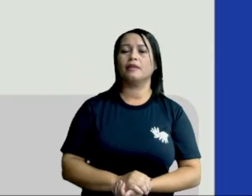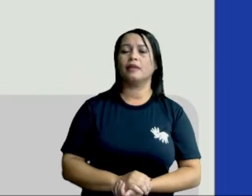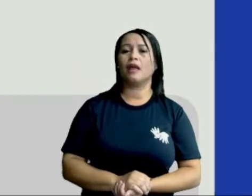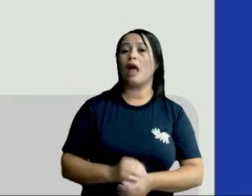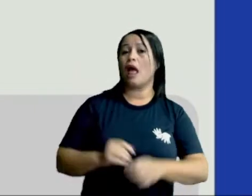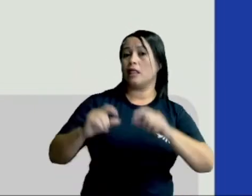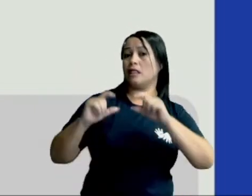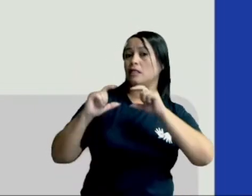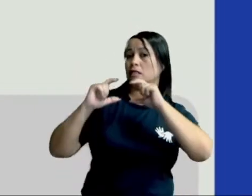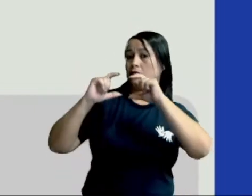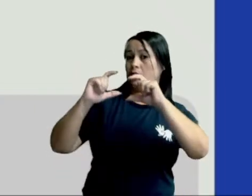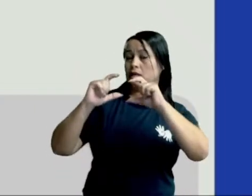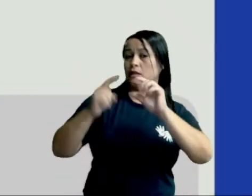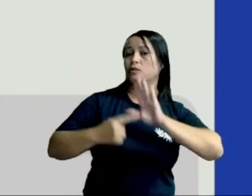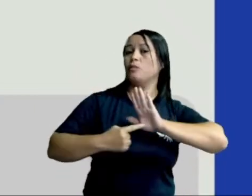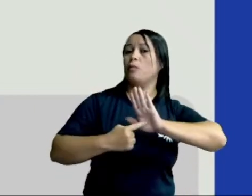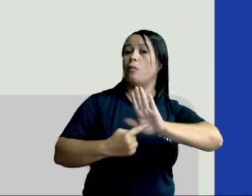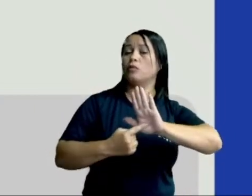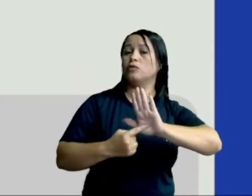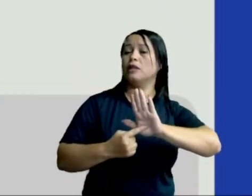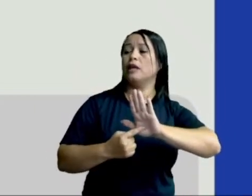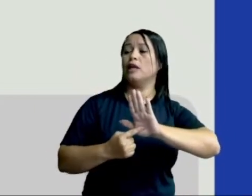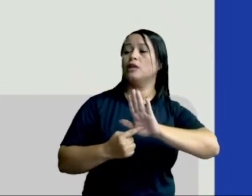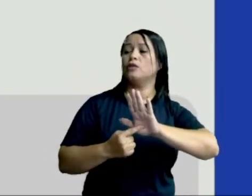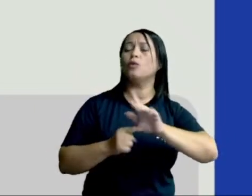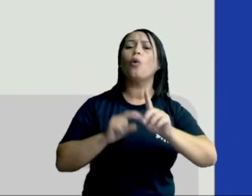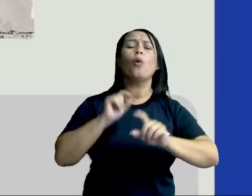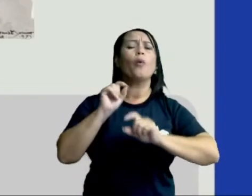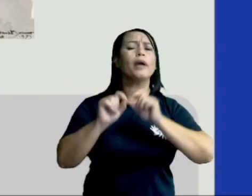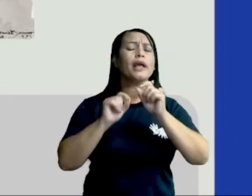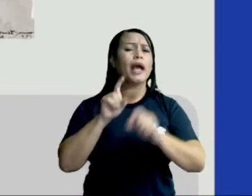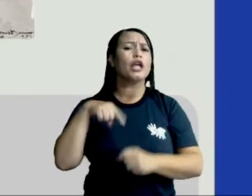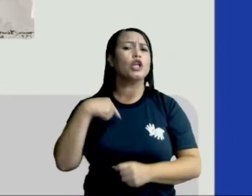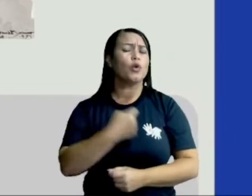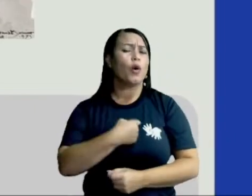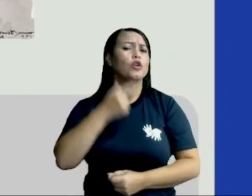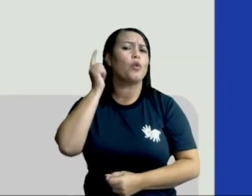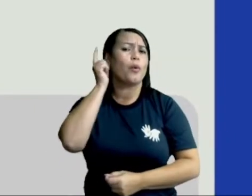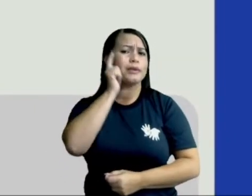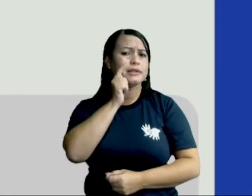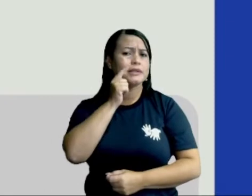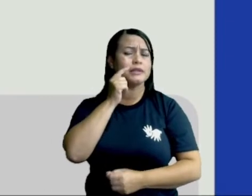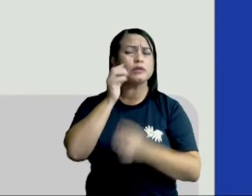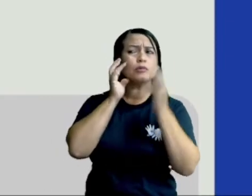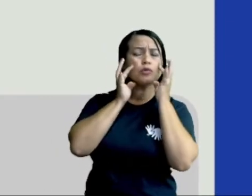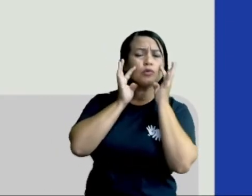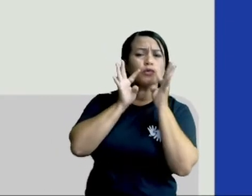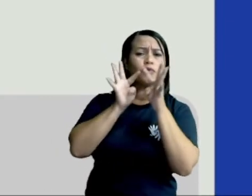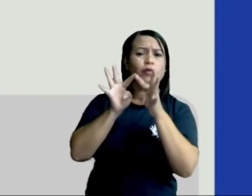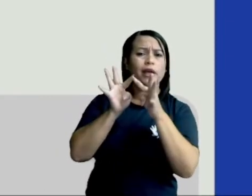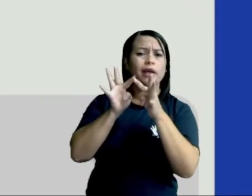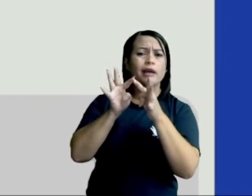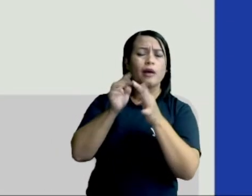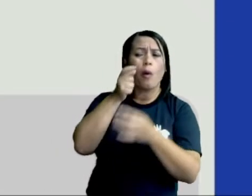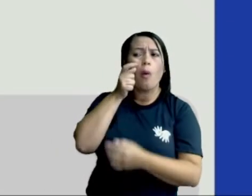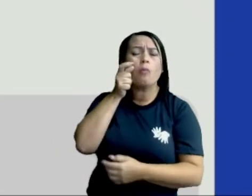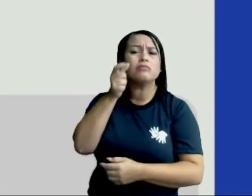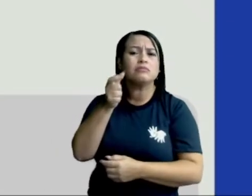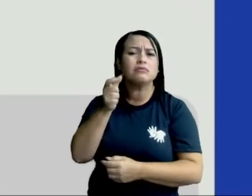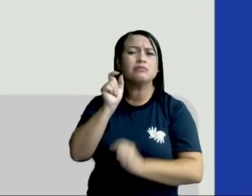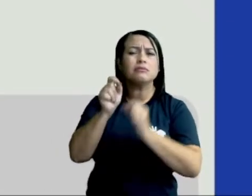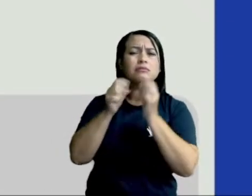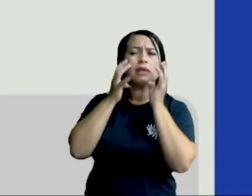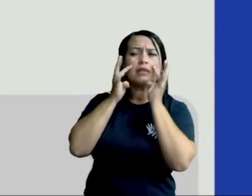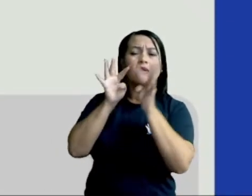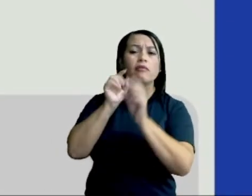brasileira. Nesse trecho em destaque, a gente consegue observar que